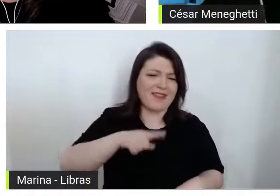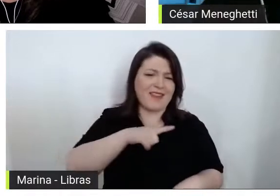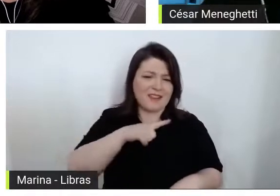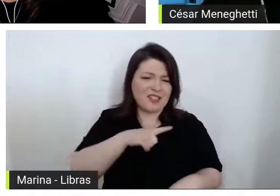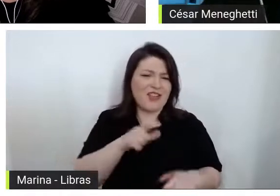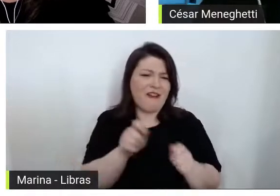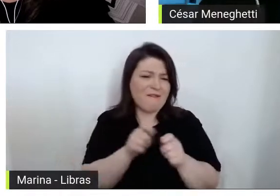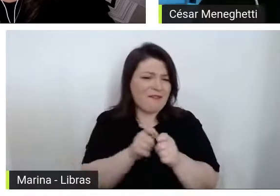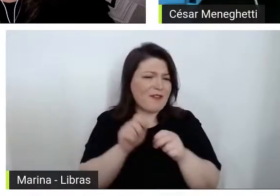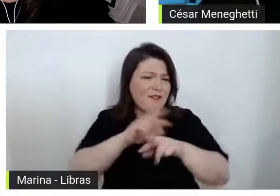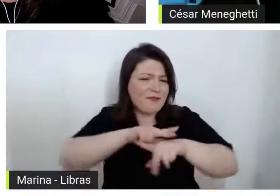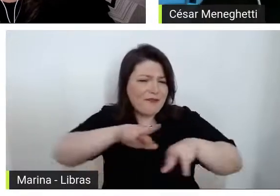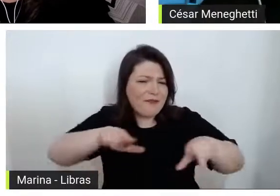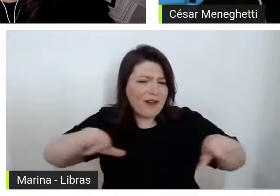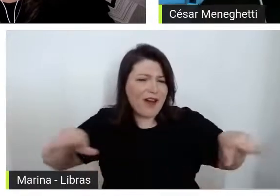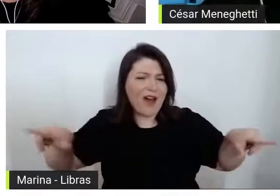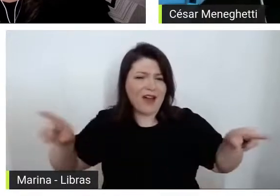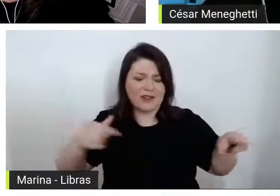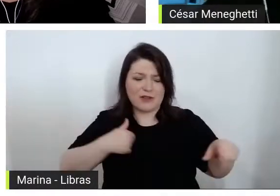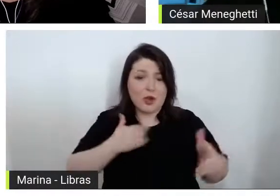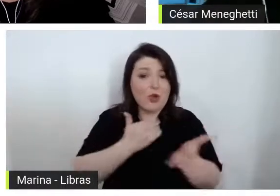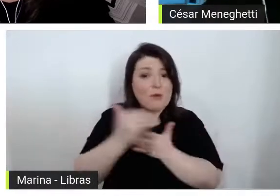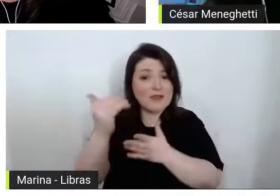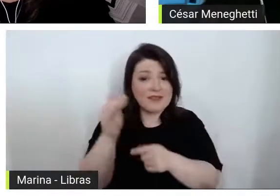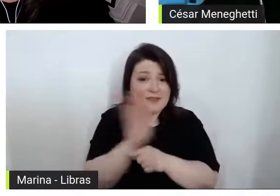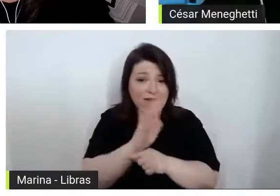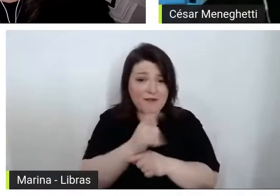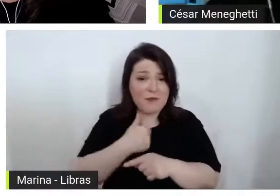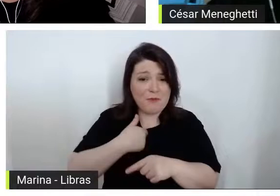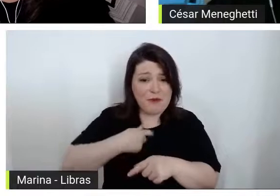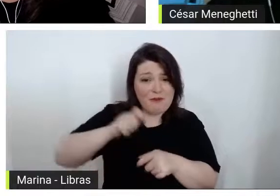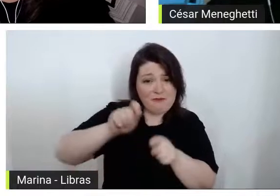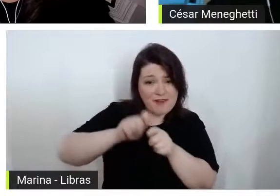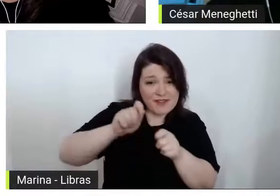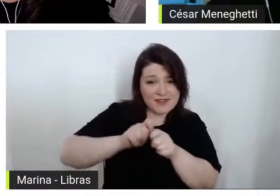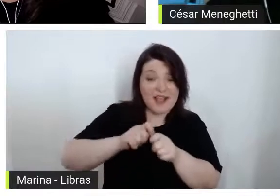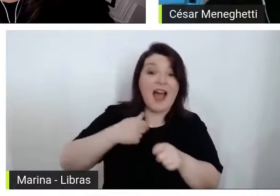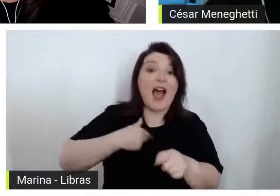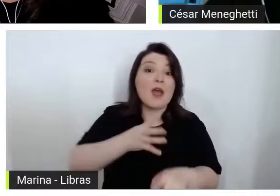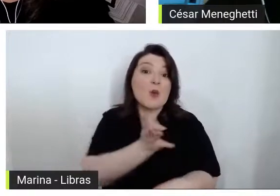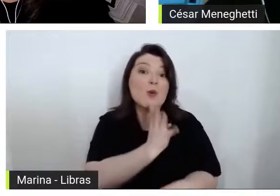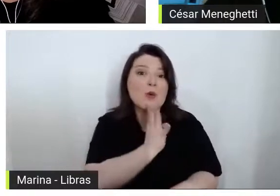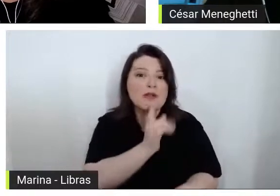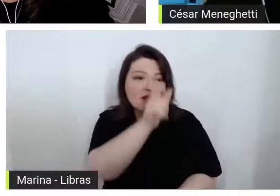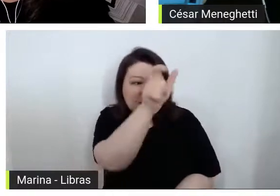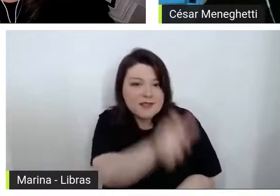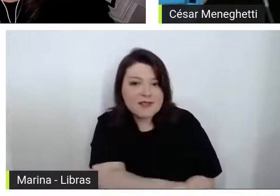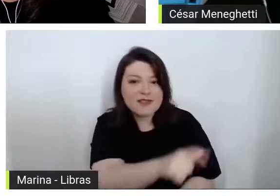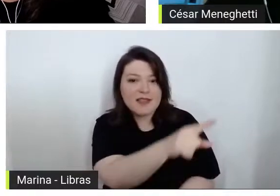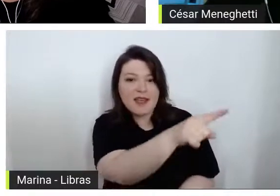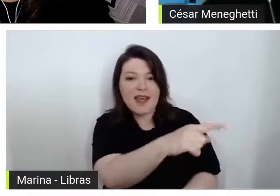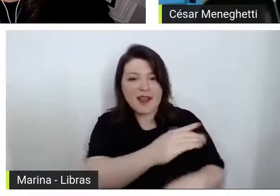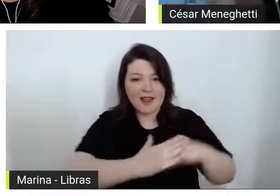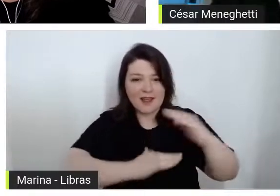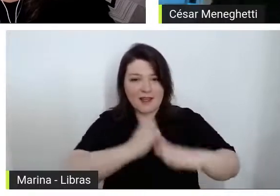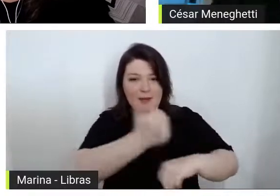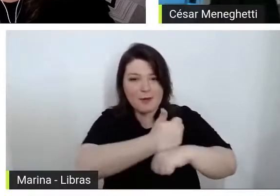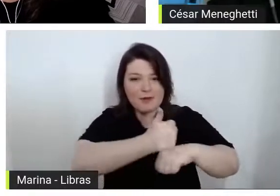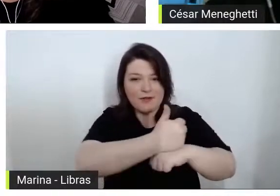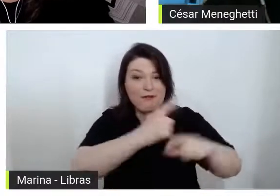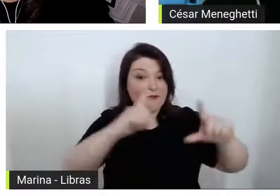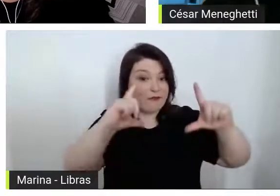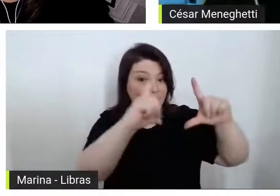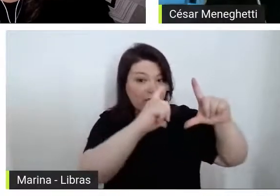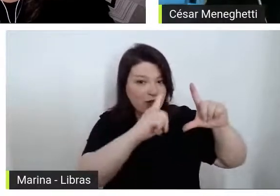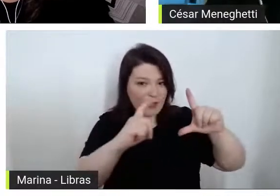eu comecei a fazer meus filmes e tudo, e eu conheci um fotógrafo que eu fazia os vídeos,